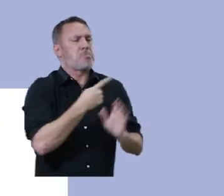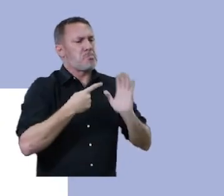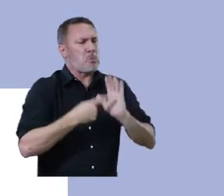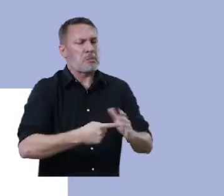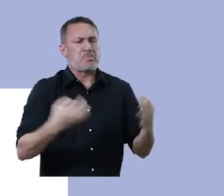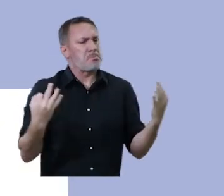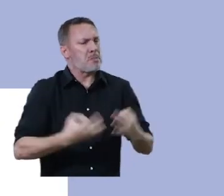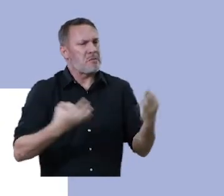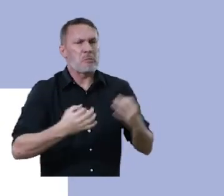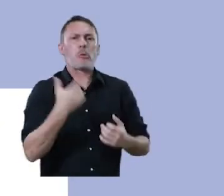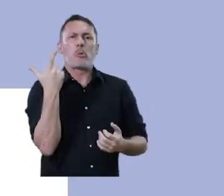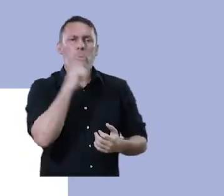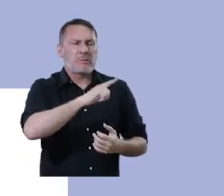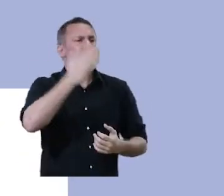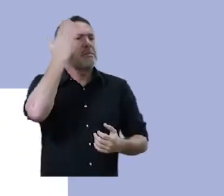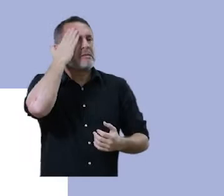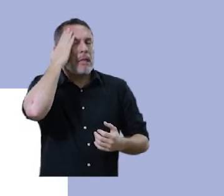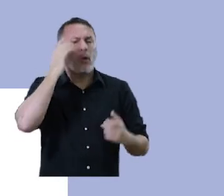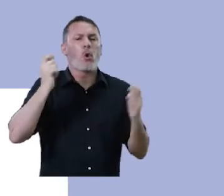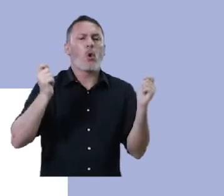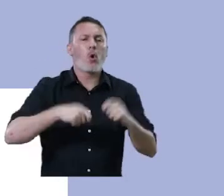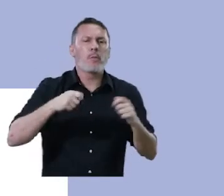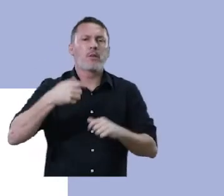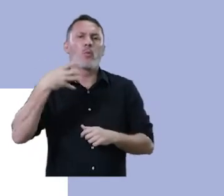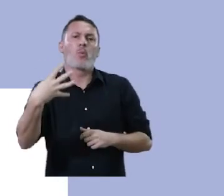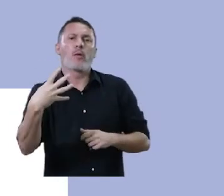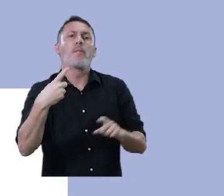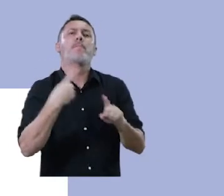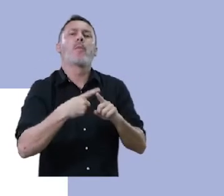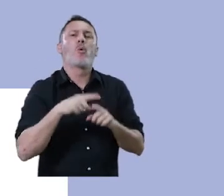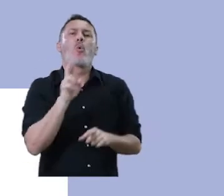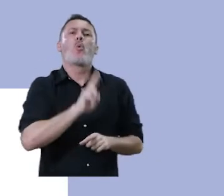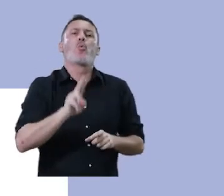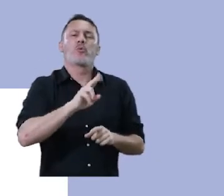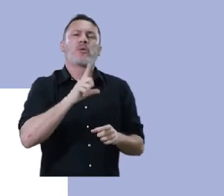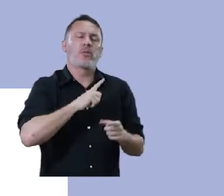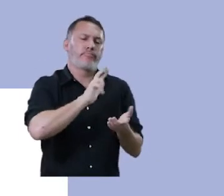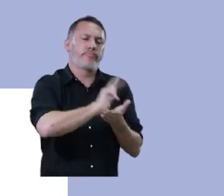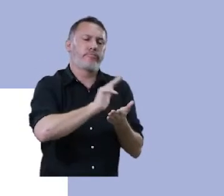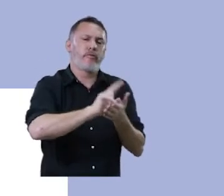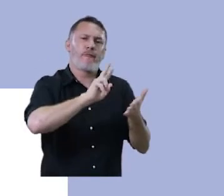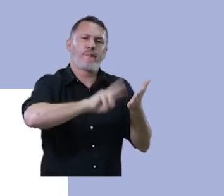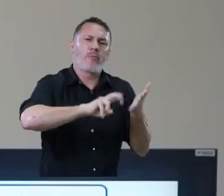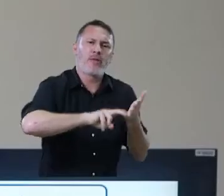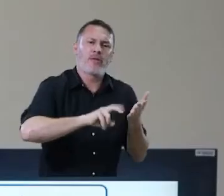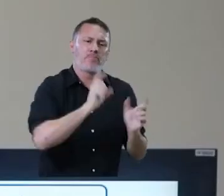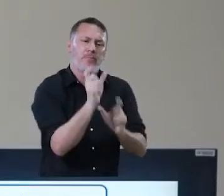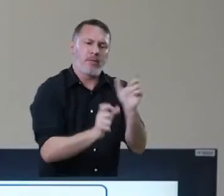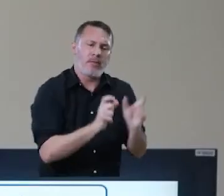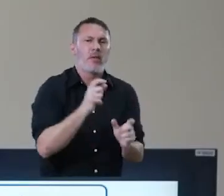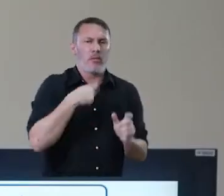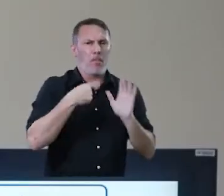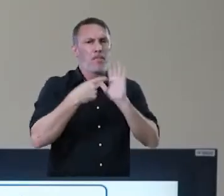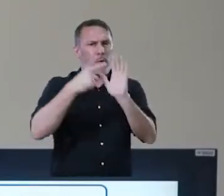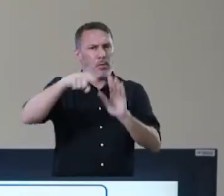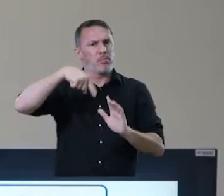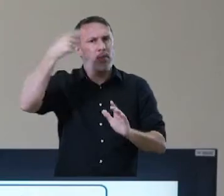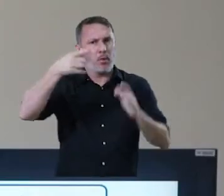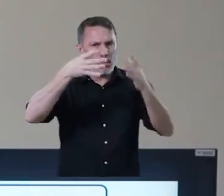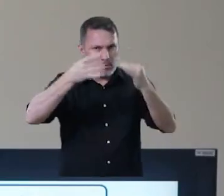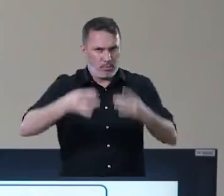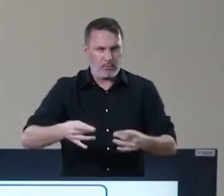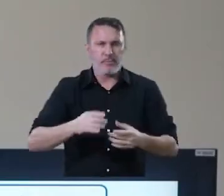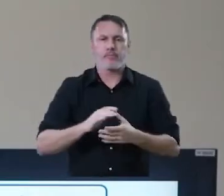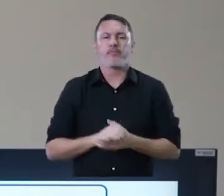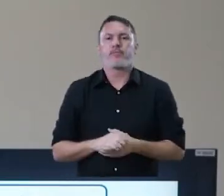mostrou excelente domínio da competência 4 porque utilizou um repertório diversificado. Nós vamos mostrar com detalhes